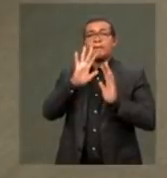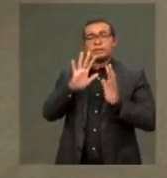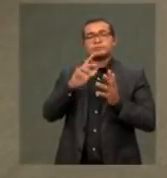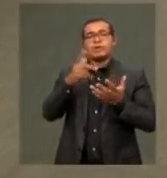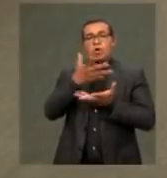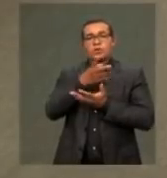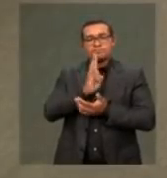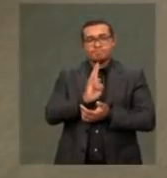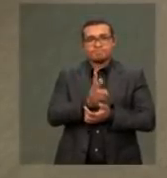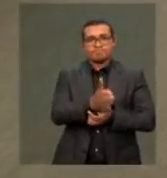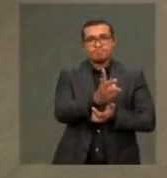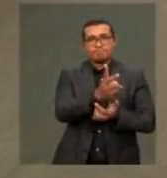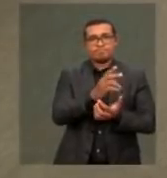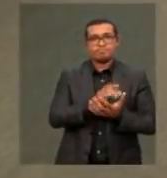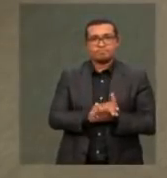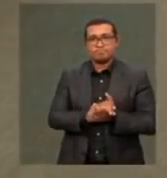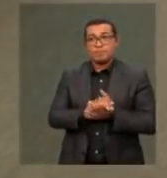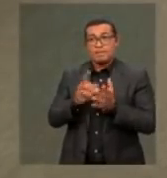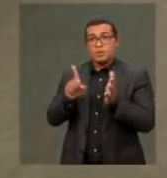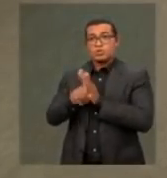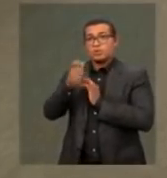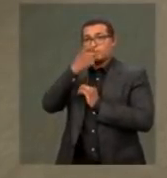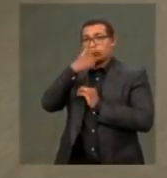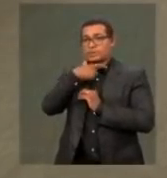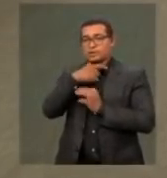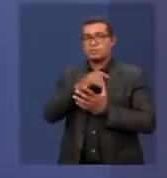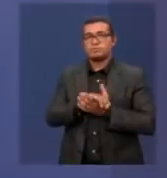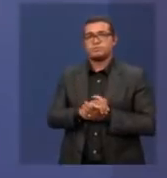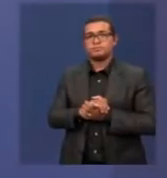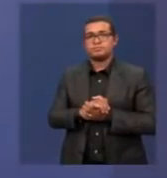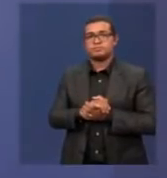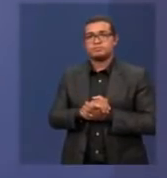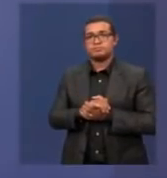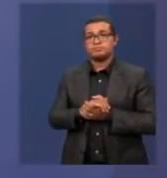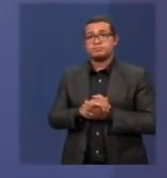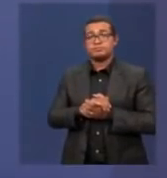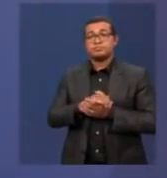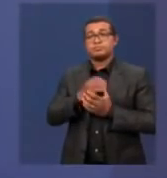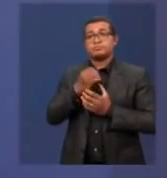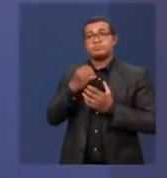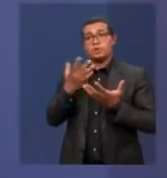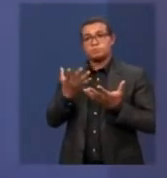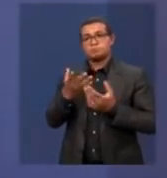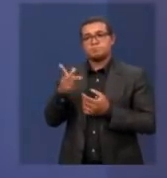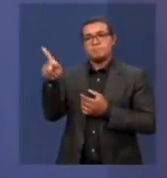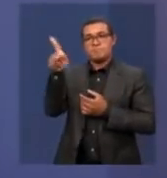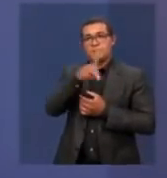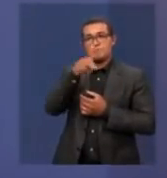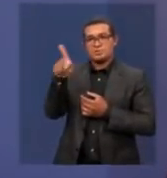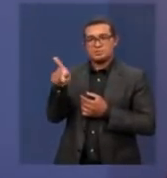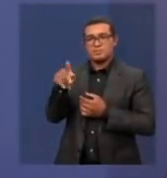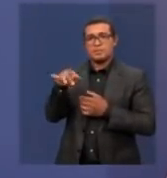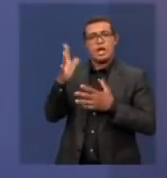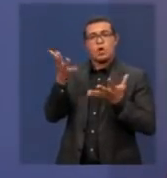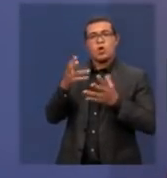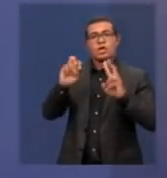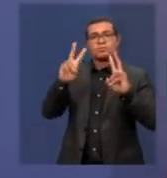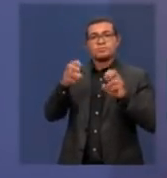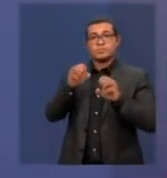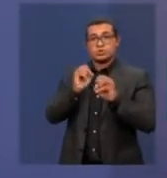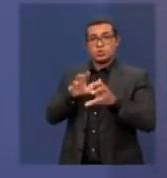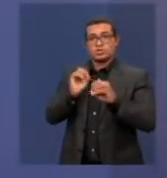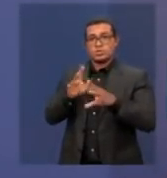seguir por favor a pergunta pra viver um bom professor não falar de educação